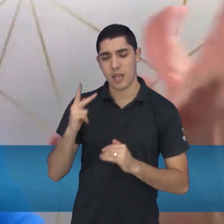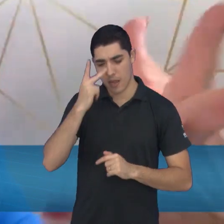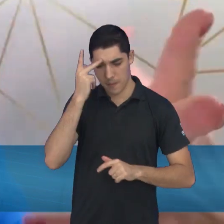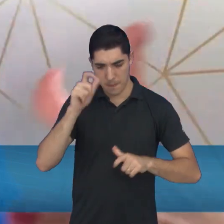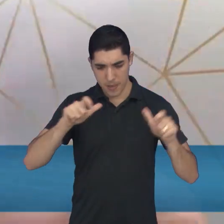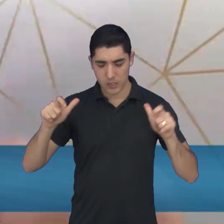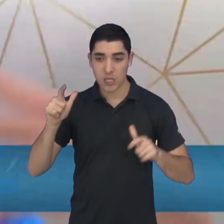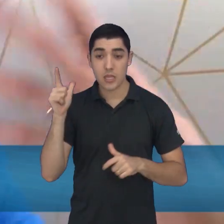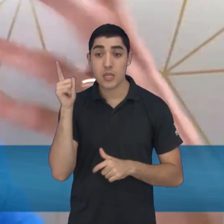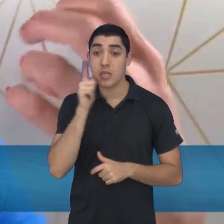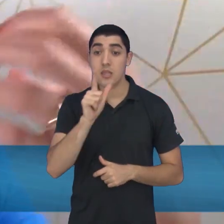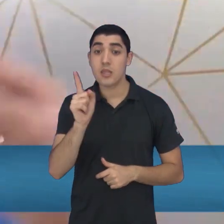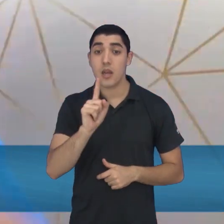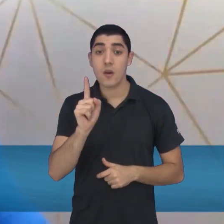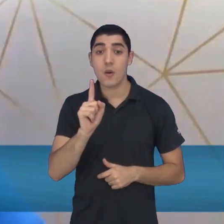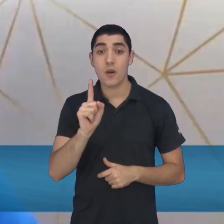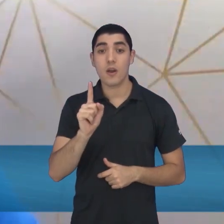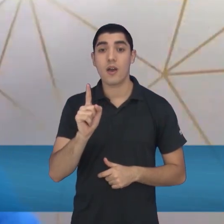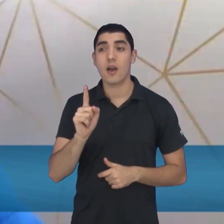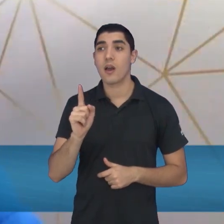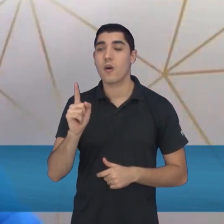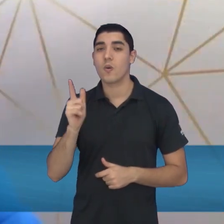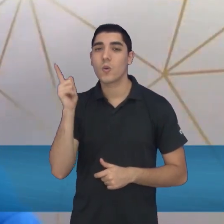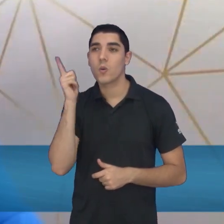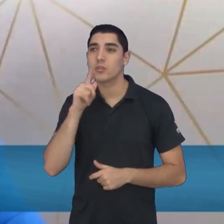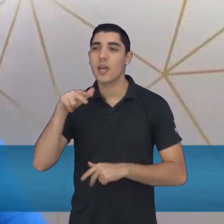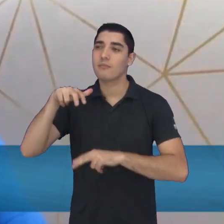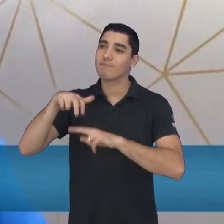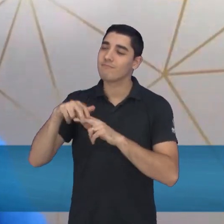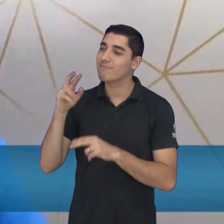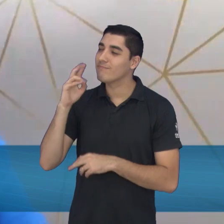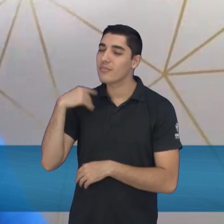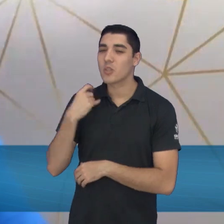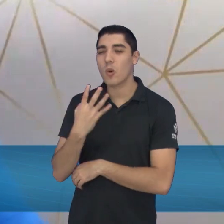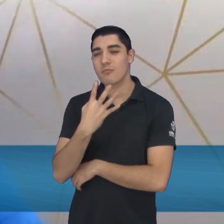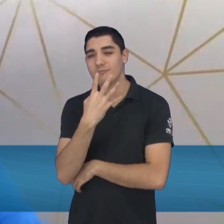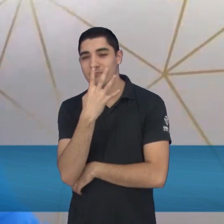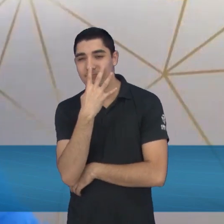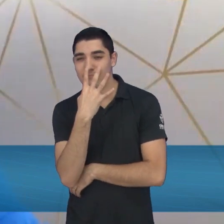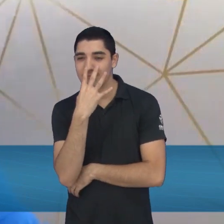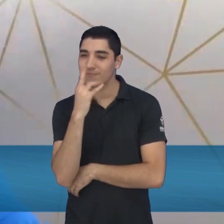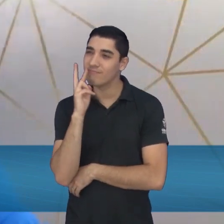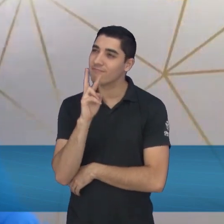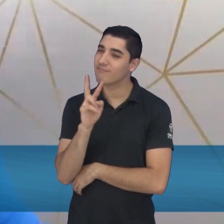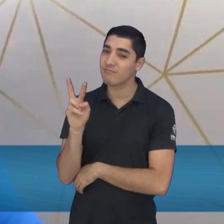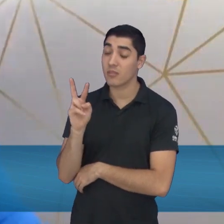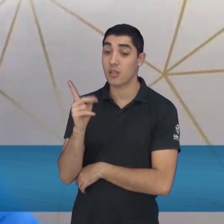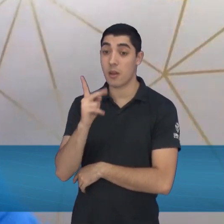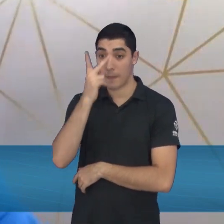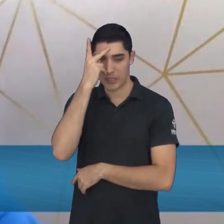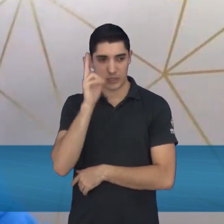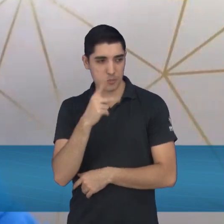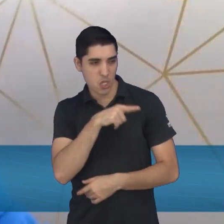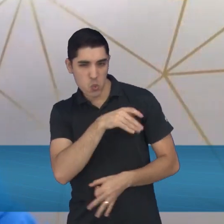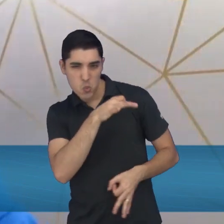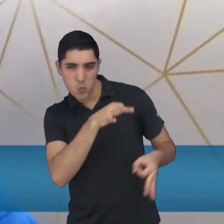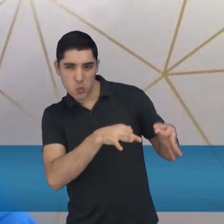nem mais olhar umas para as outras e observar as outras. Às vezes tem a está fugando do nosso lado, mas a gente